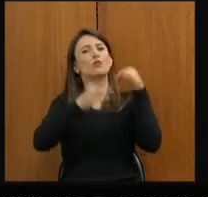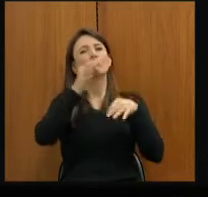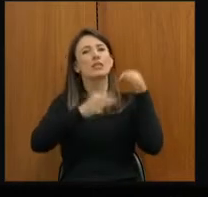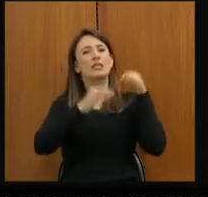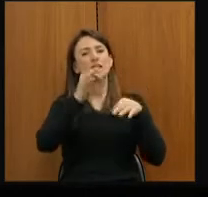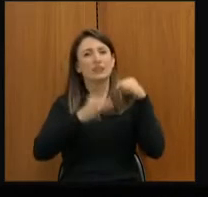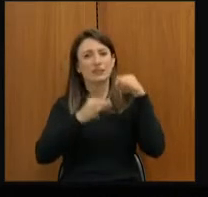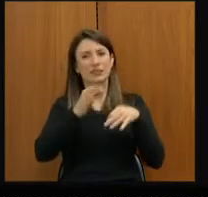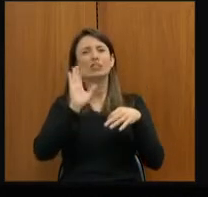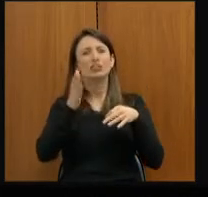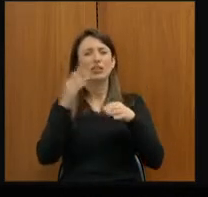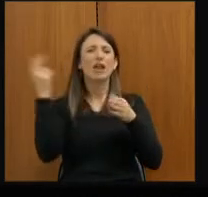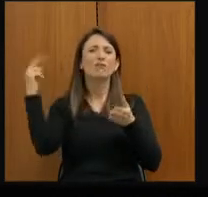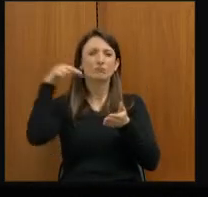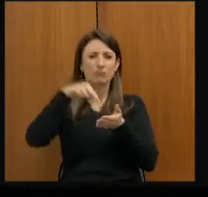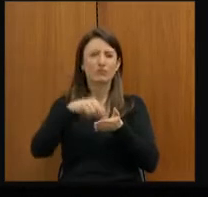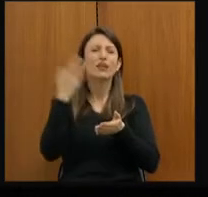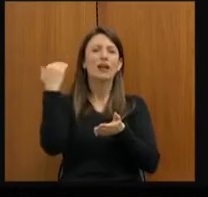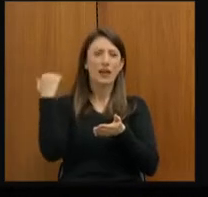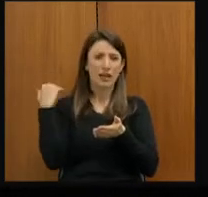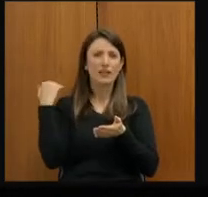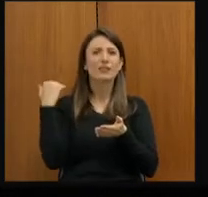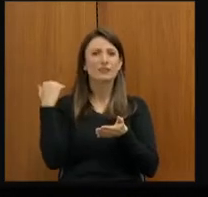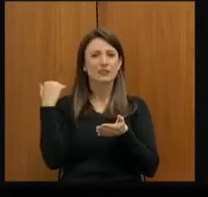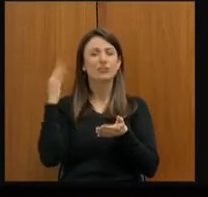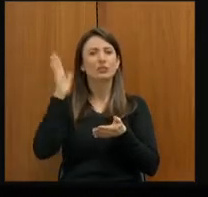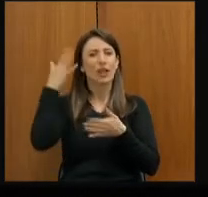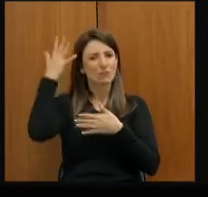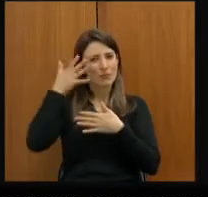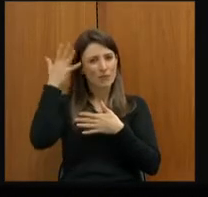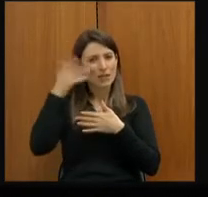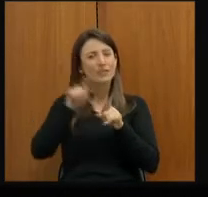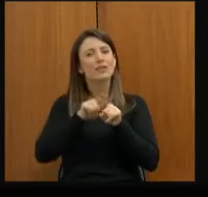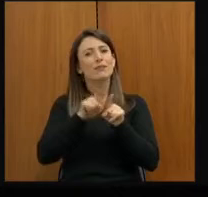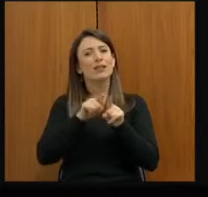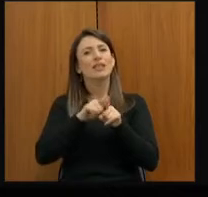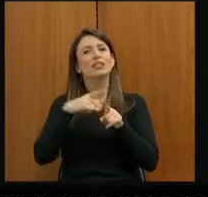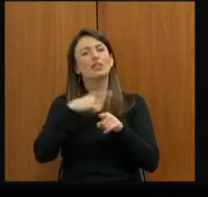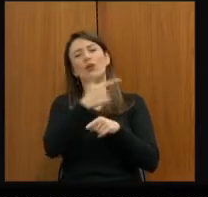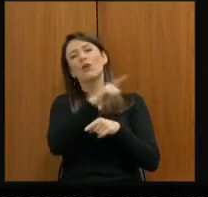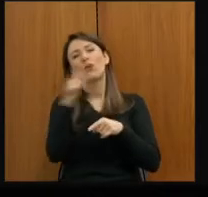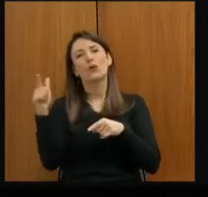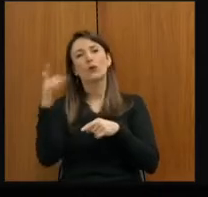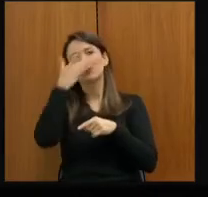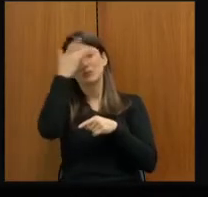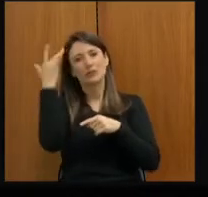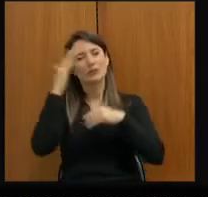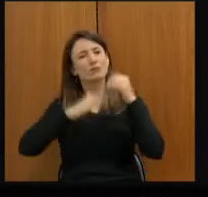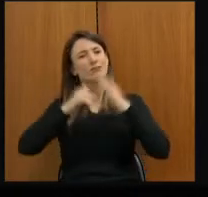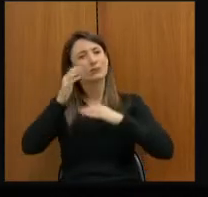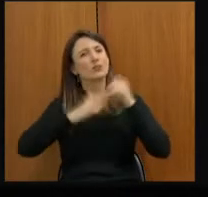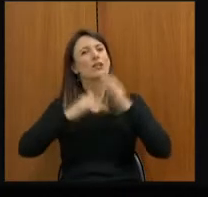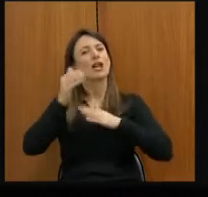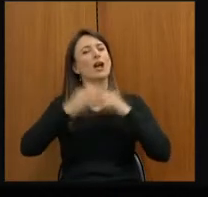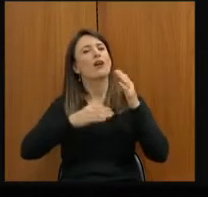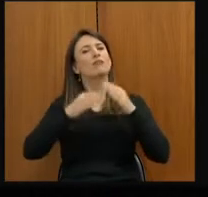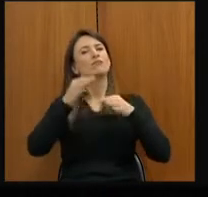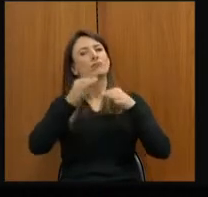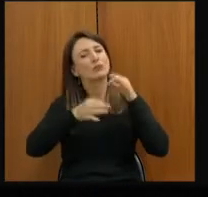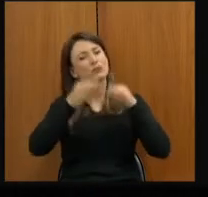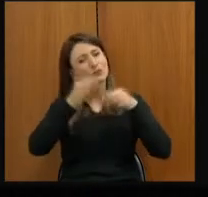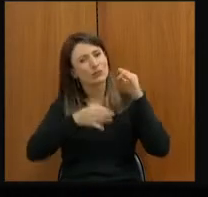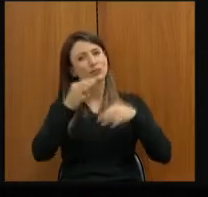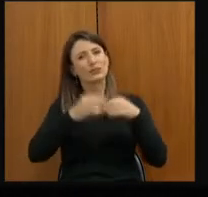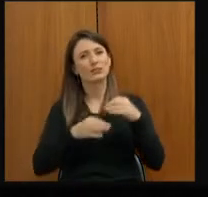determinada fala em determinado momento e vários outros magistrados Então os magistrados de